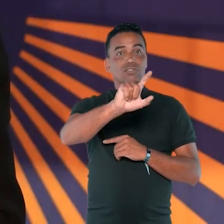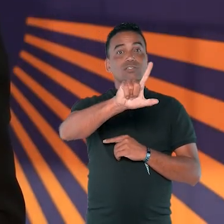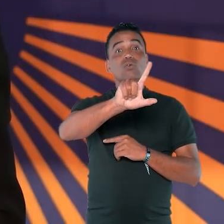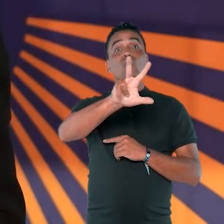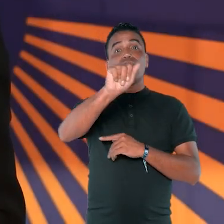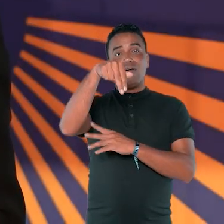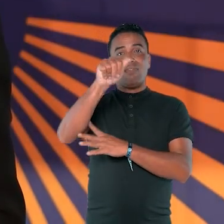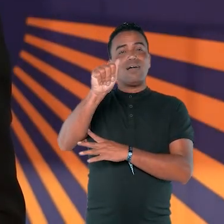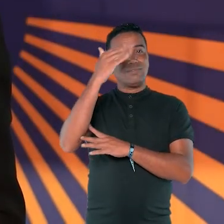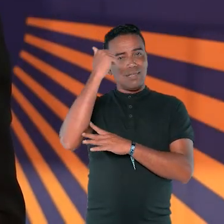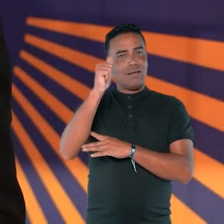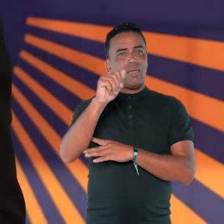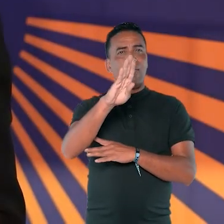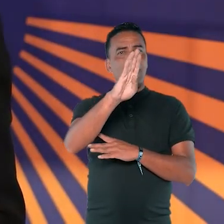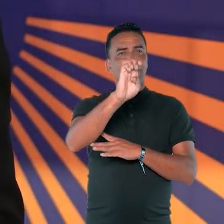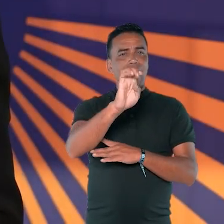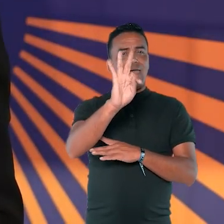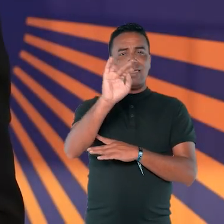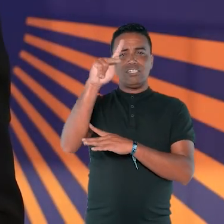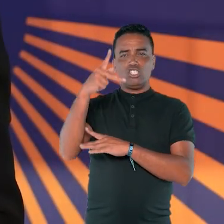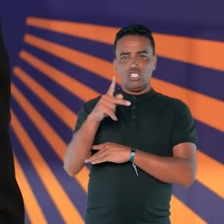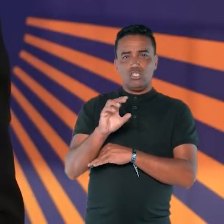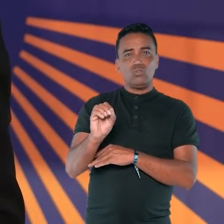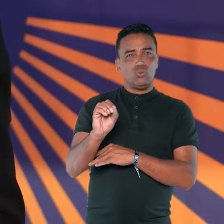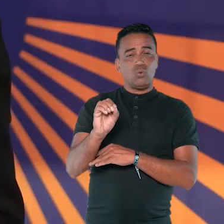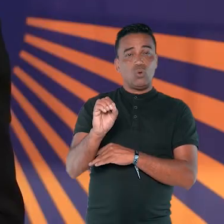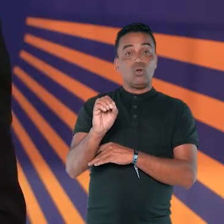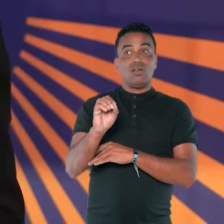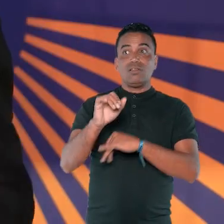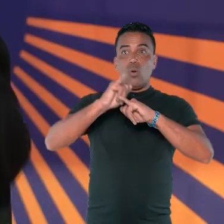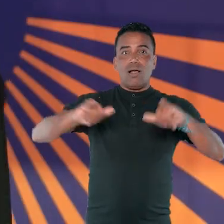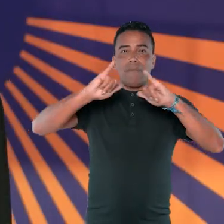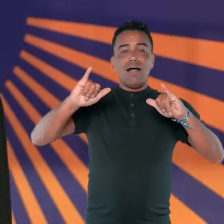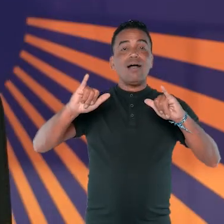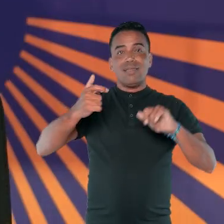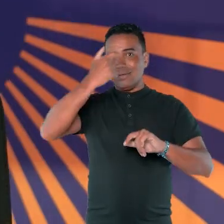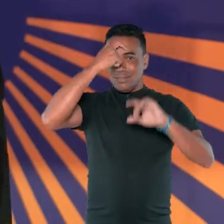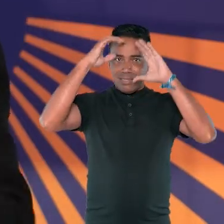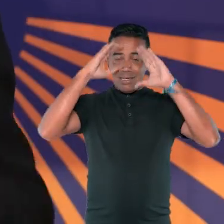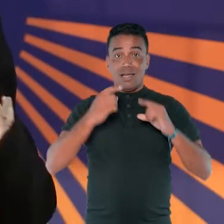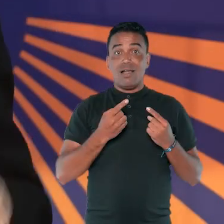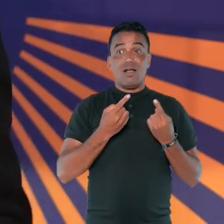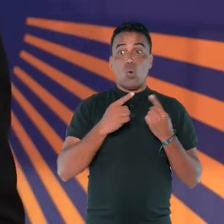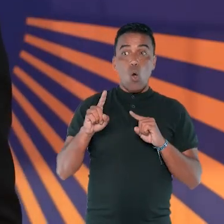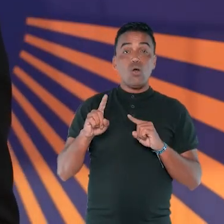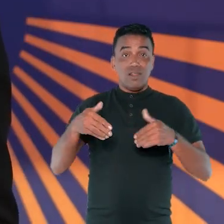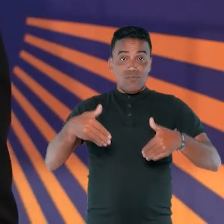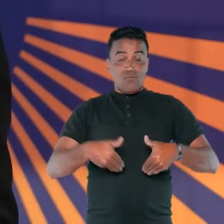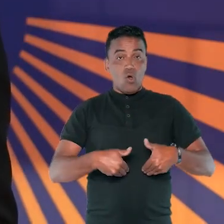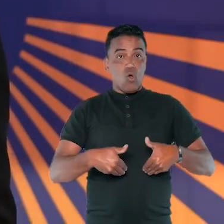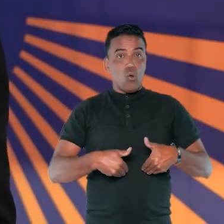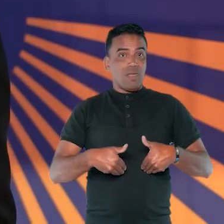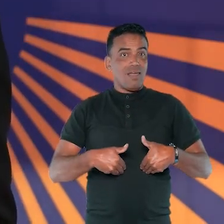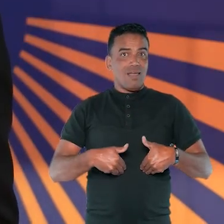Betinho, ele na campanha da cidadania contra a fome, que eles faziam pílulas, né, na televisão para fazer a